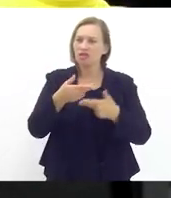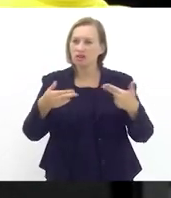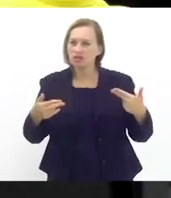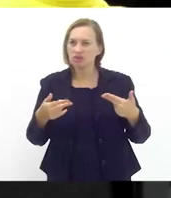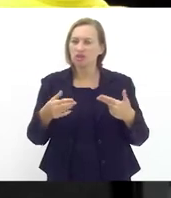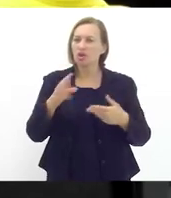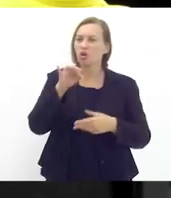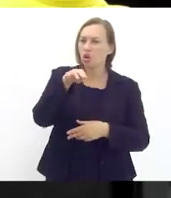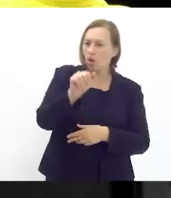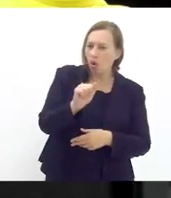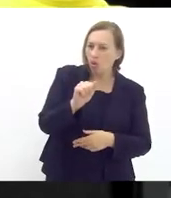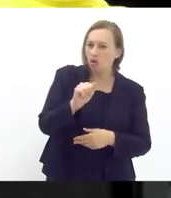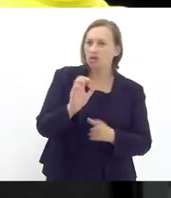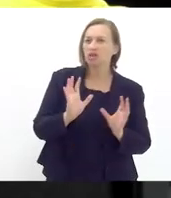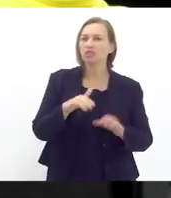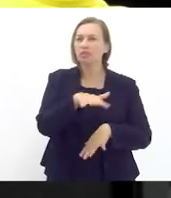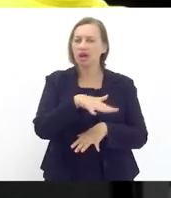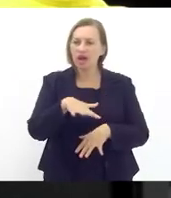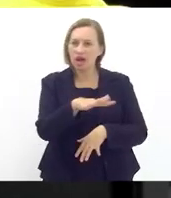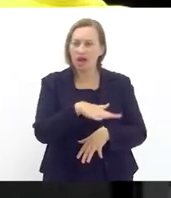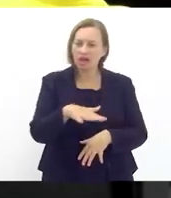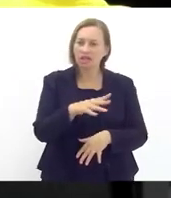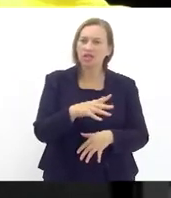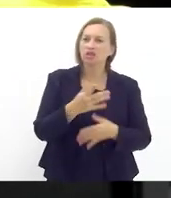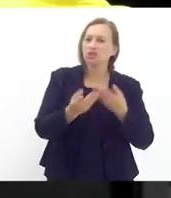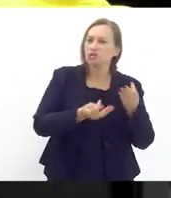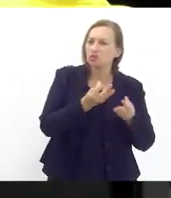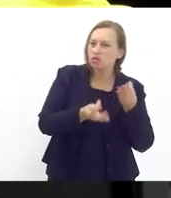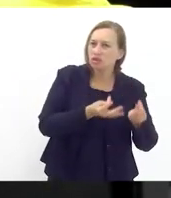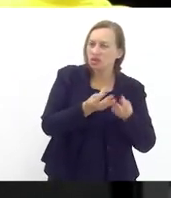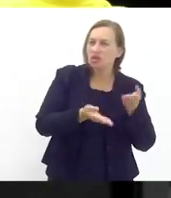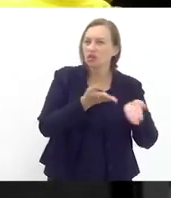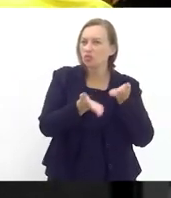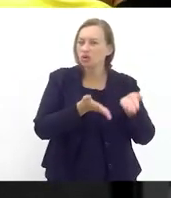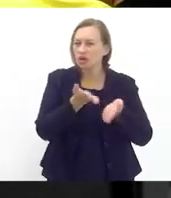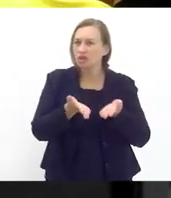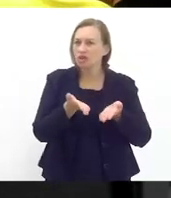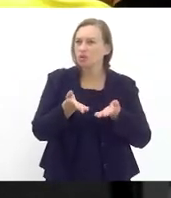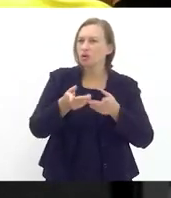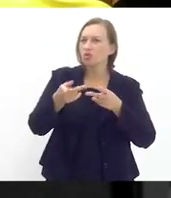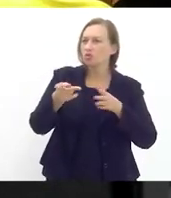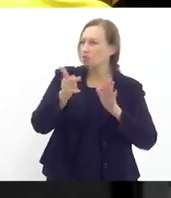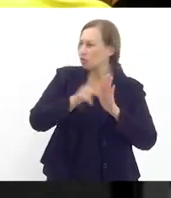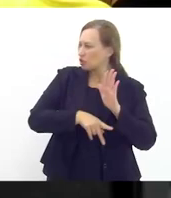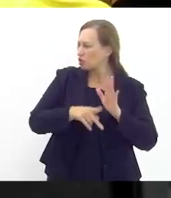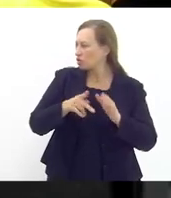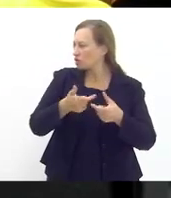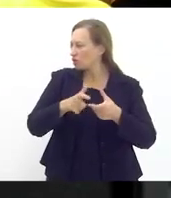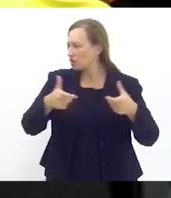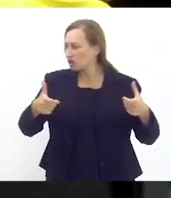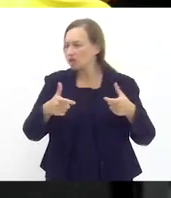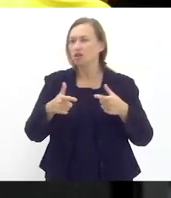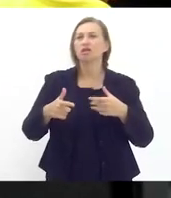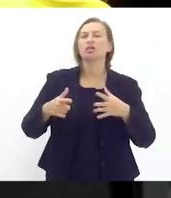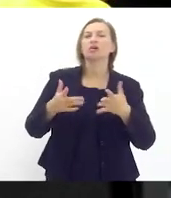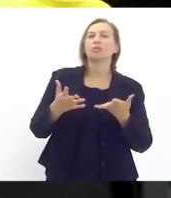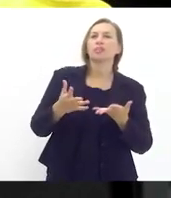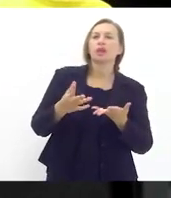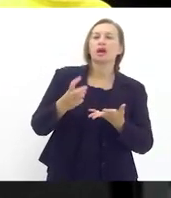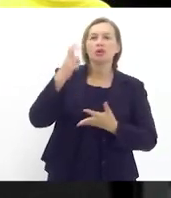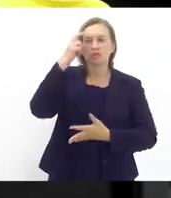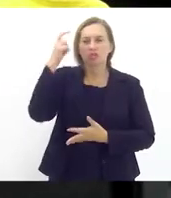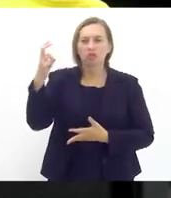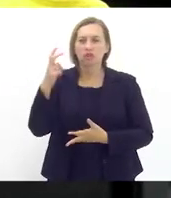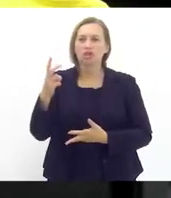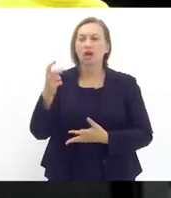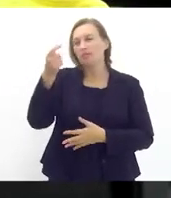da cota cotização por setor especificidade vão ser tratada diante desse grande projeto de cultura nós teremos resgatar a